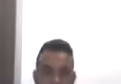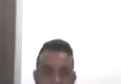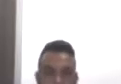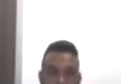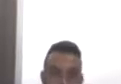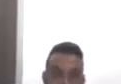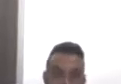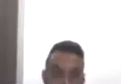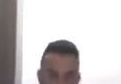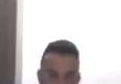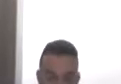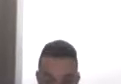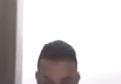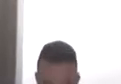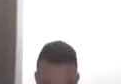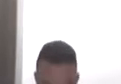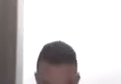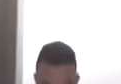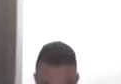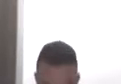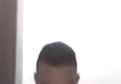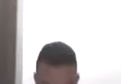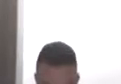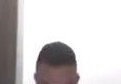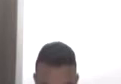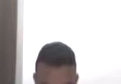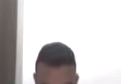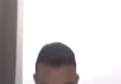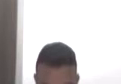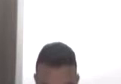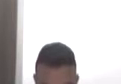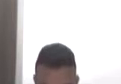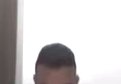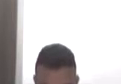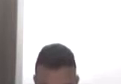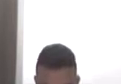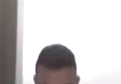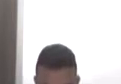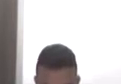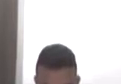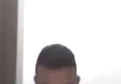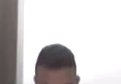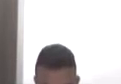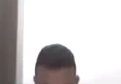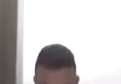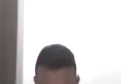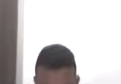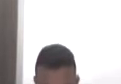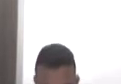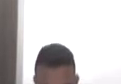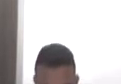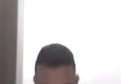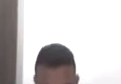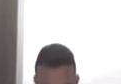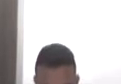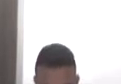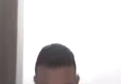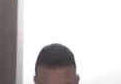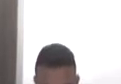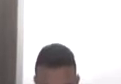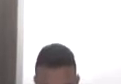Então, como eu falei, os ácidos graxos mais um álcool constitui um